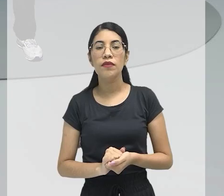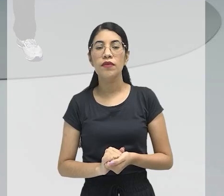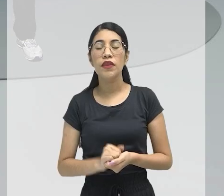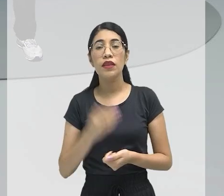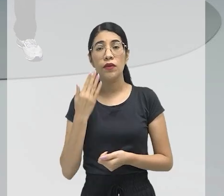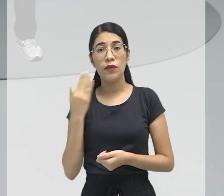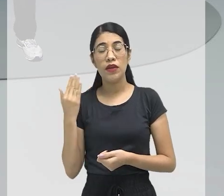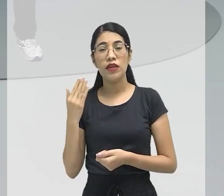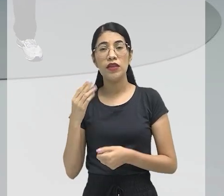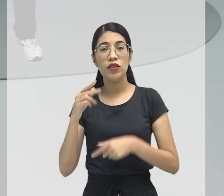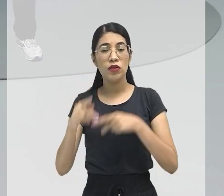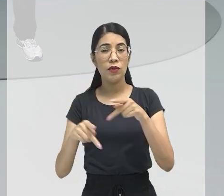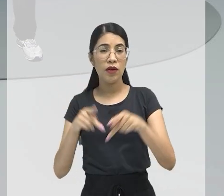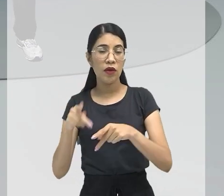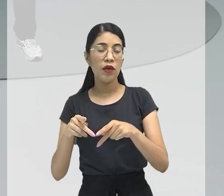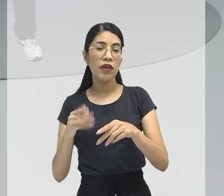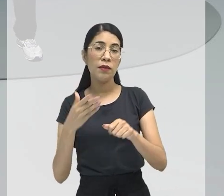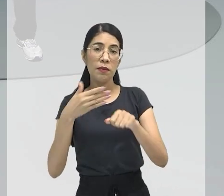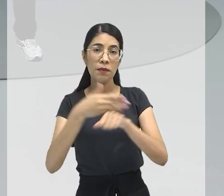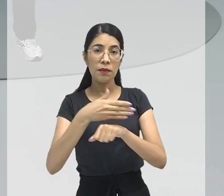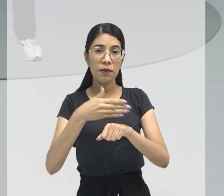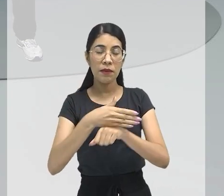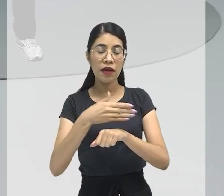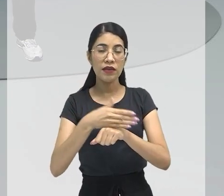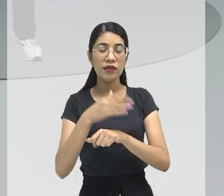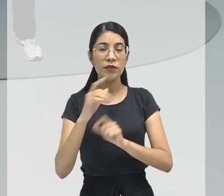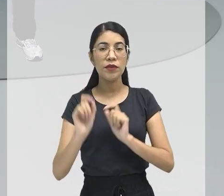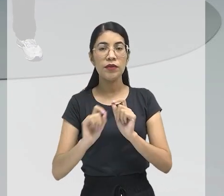os povos que fazem parte, tá,